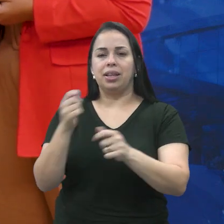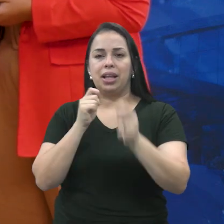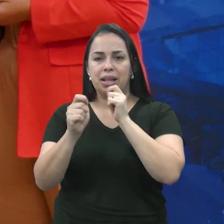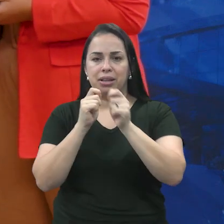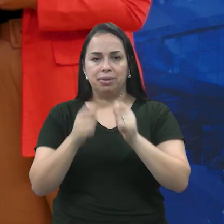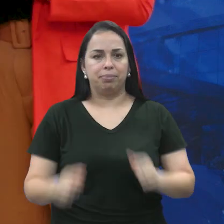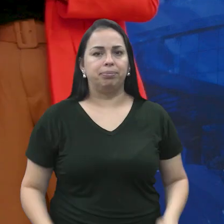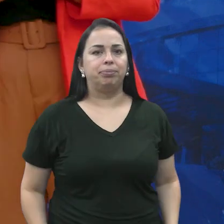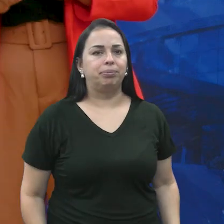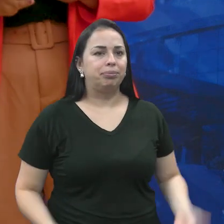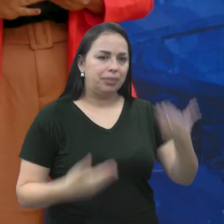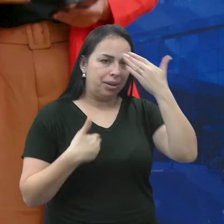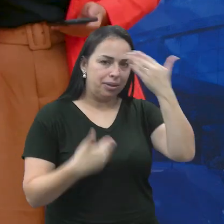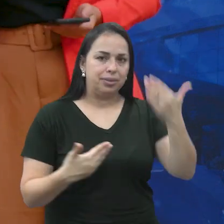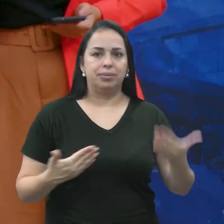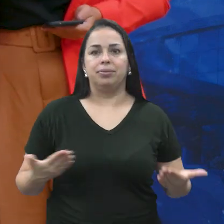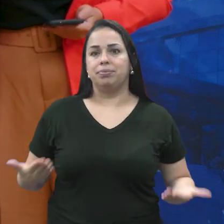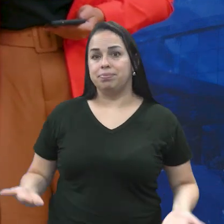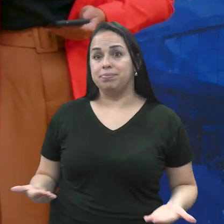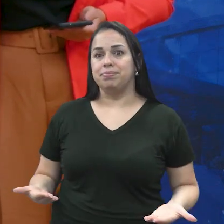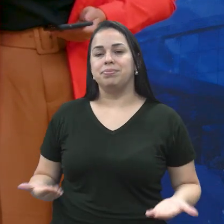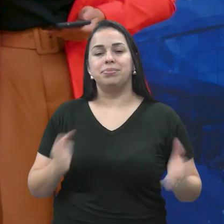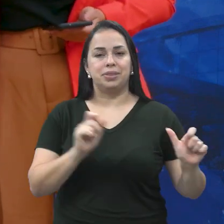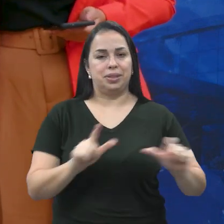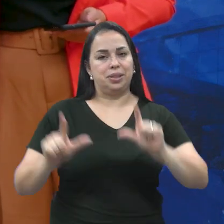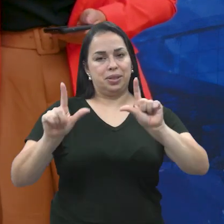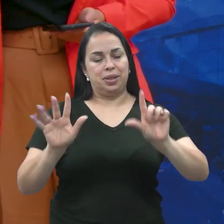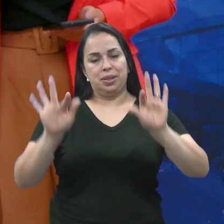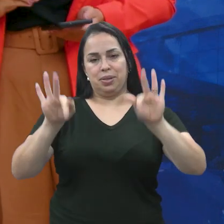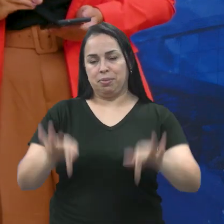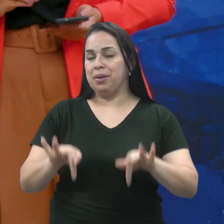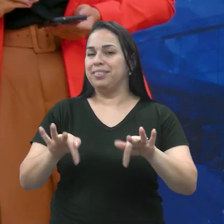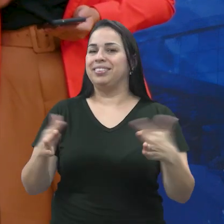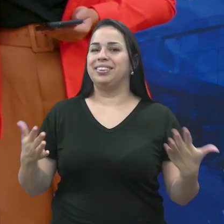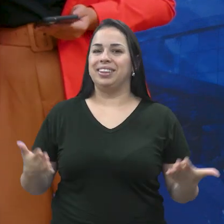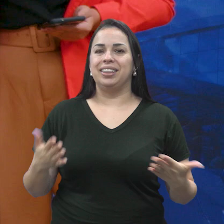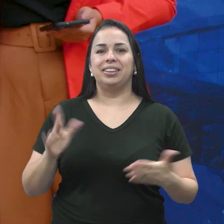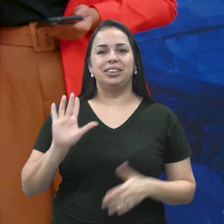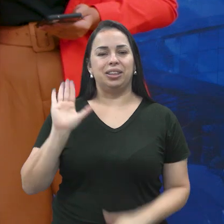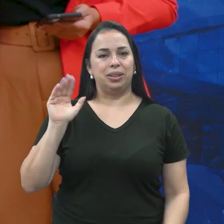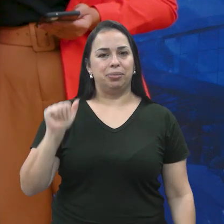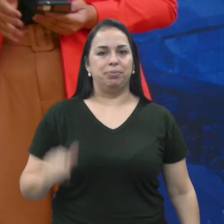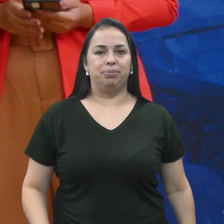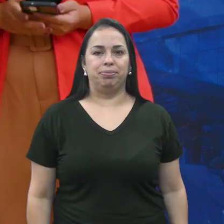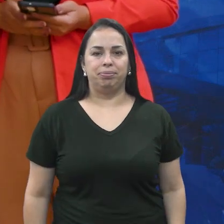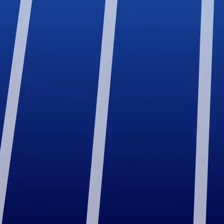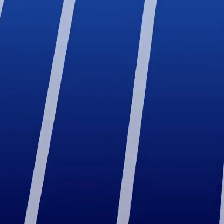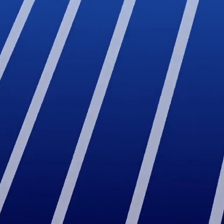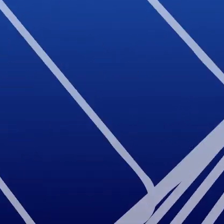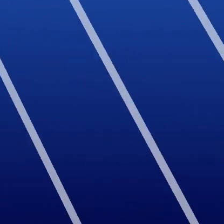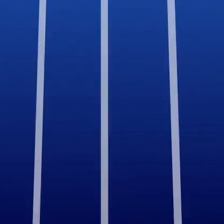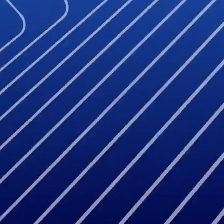Boletim Entrevista. Eu que agradeço, Ana. E ficamos por aqui com mais um Boletim Entrevista. Até mais, tchau!